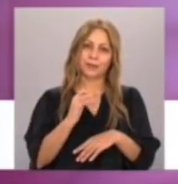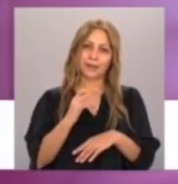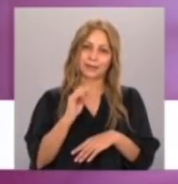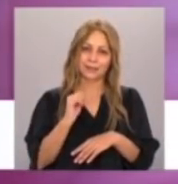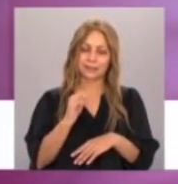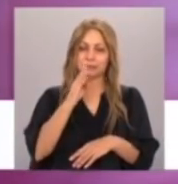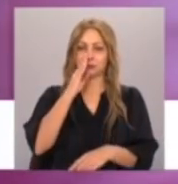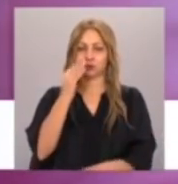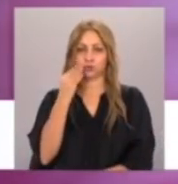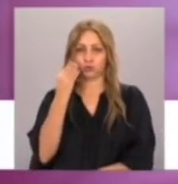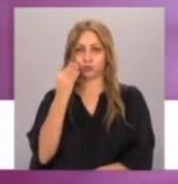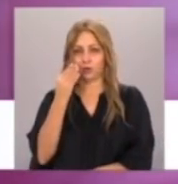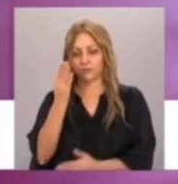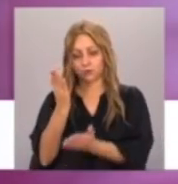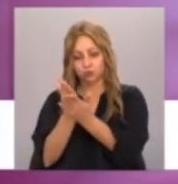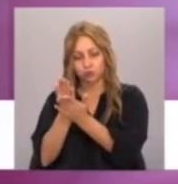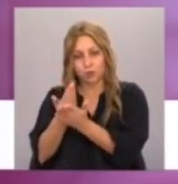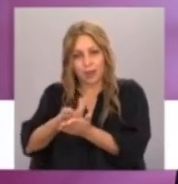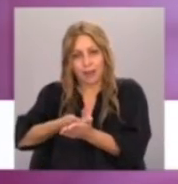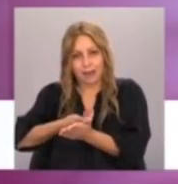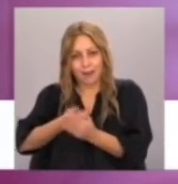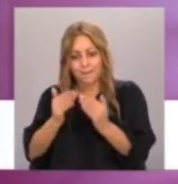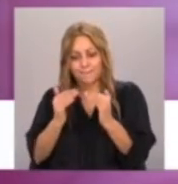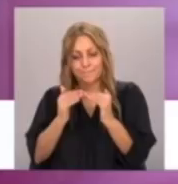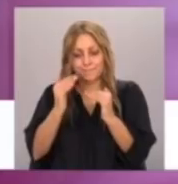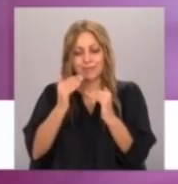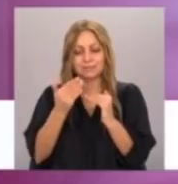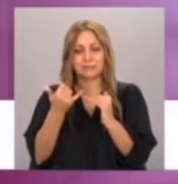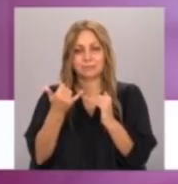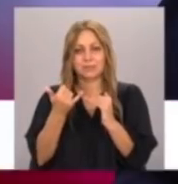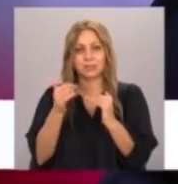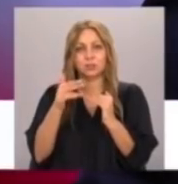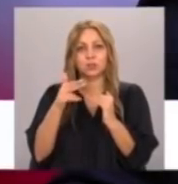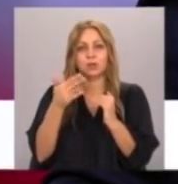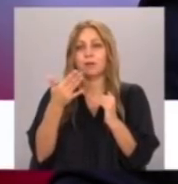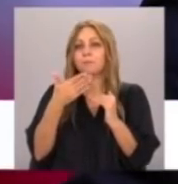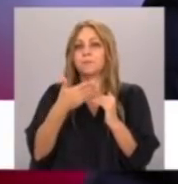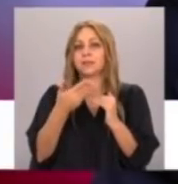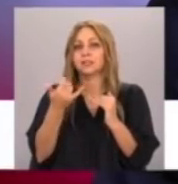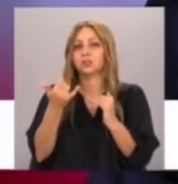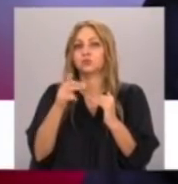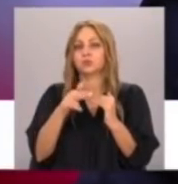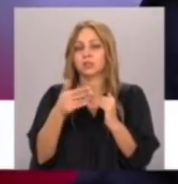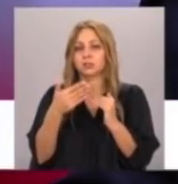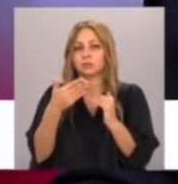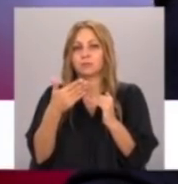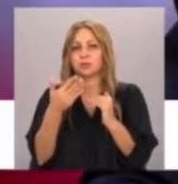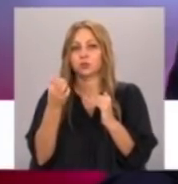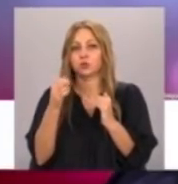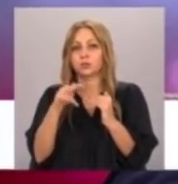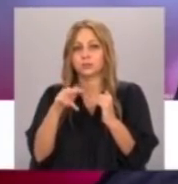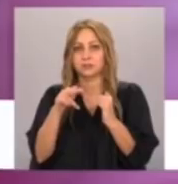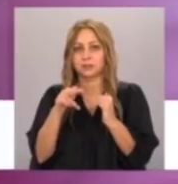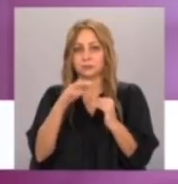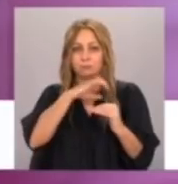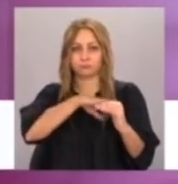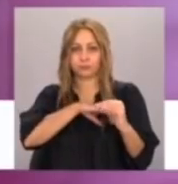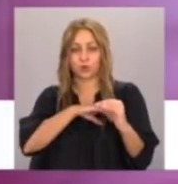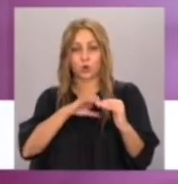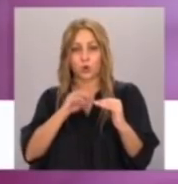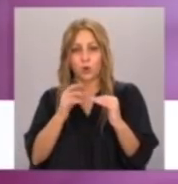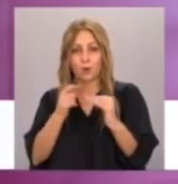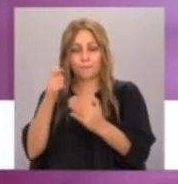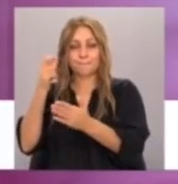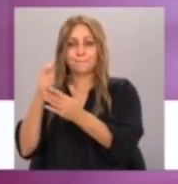jovens com alguma qualificação passam a barreira dos 1.500 ou 2.800 eram os brutos de de imposto pago imediatamente